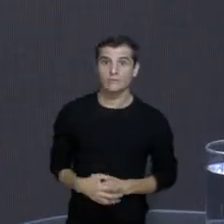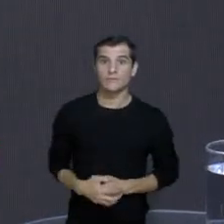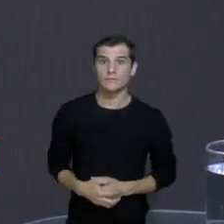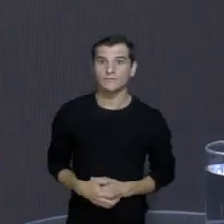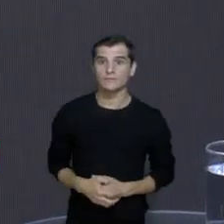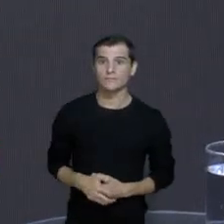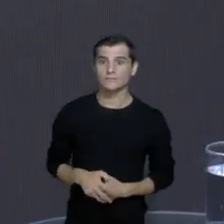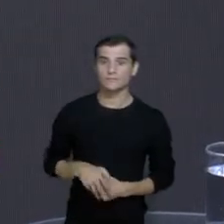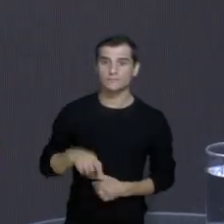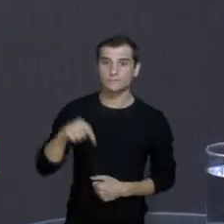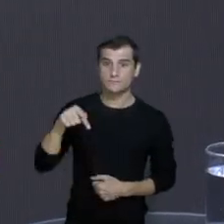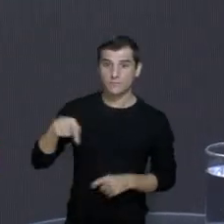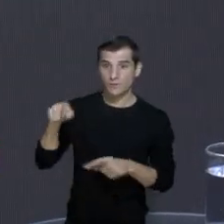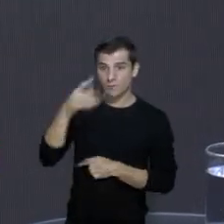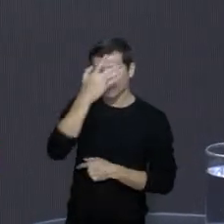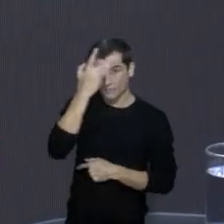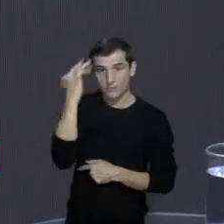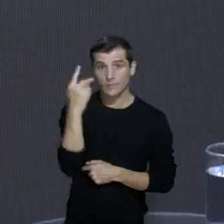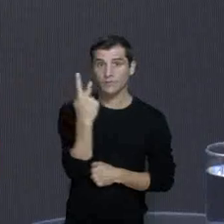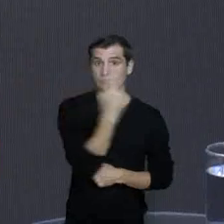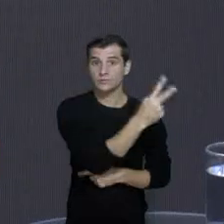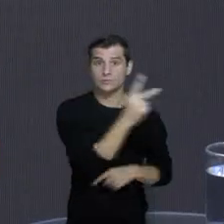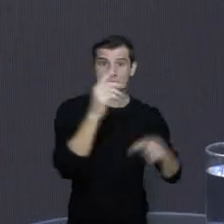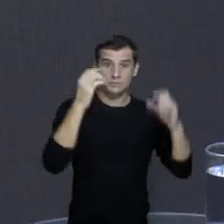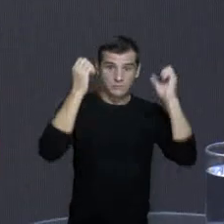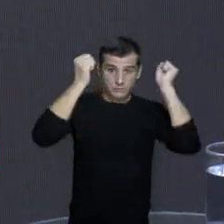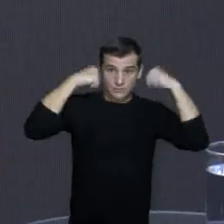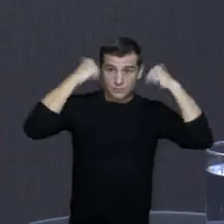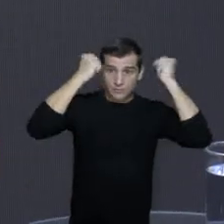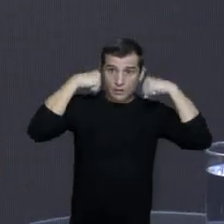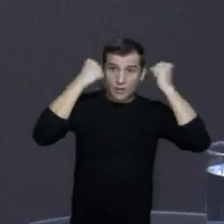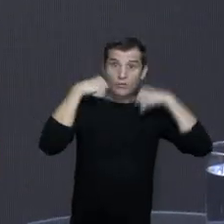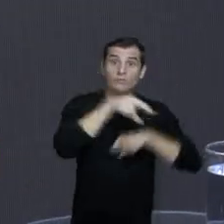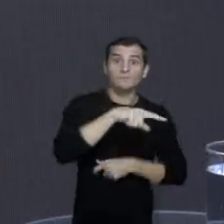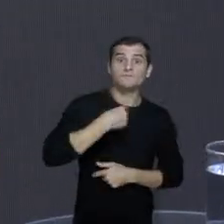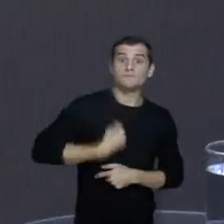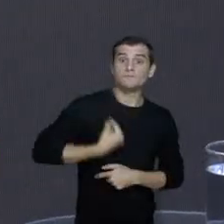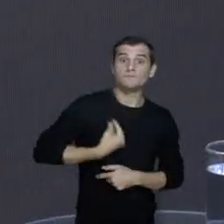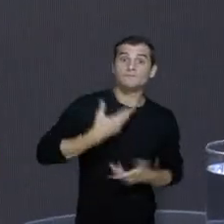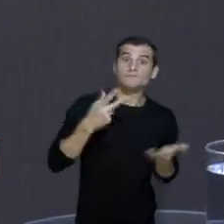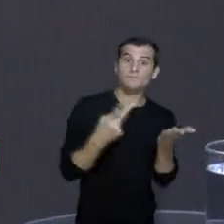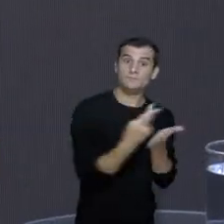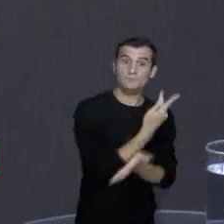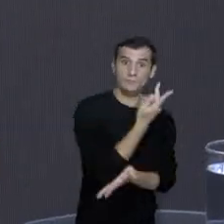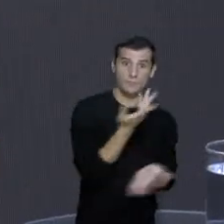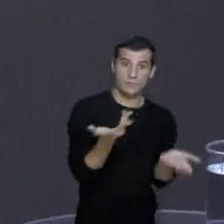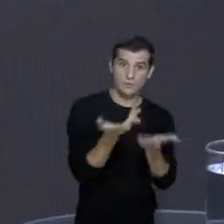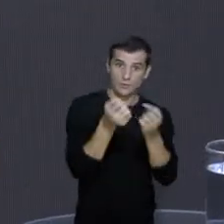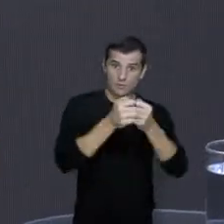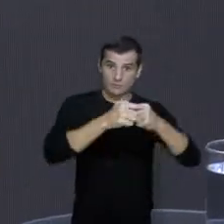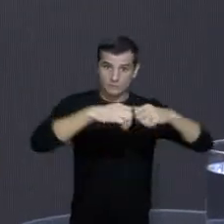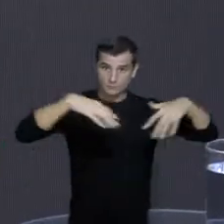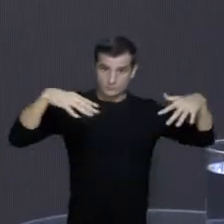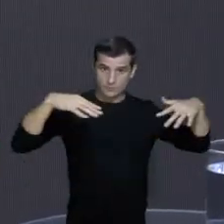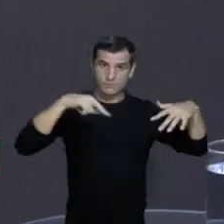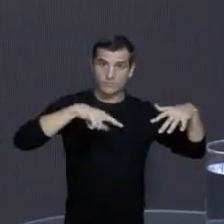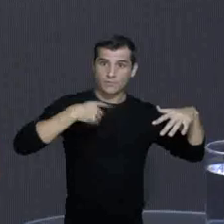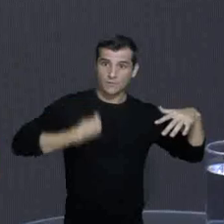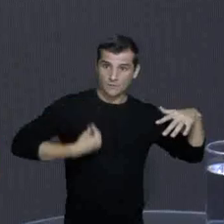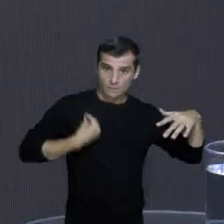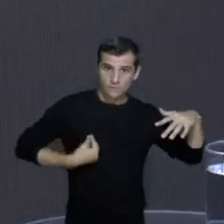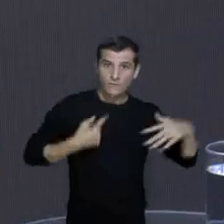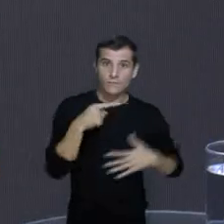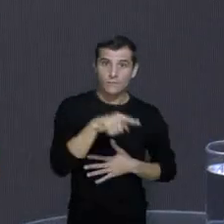Chapecó porque é em em Chapecó né o nosso a atividade ou o evento a sessão as duas sessões que vão acontecer em